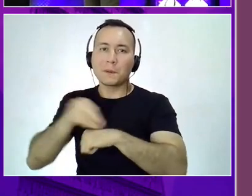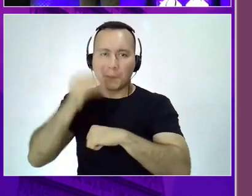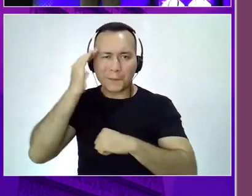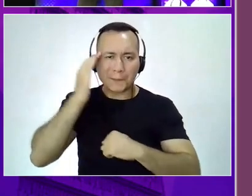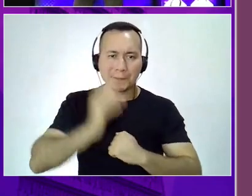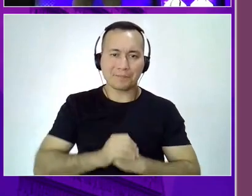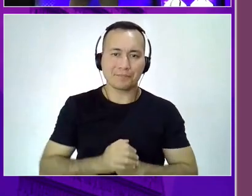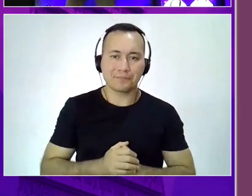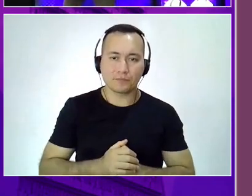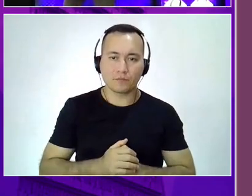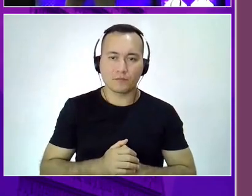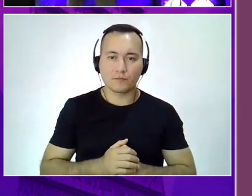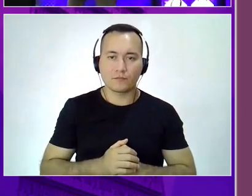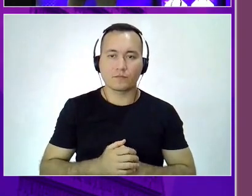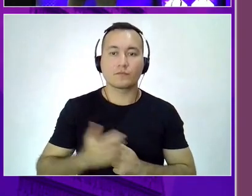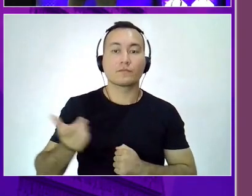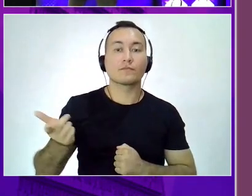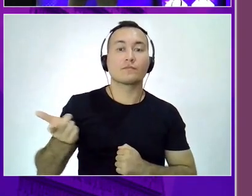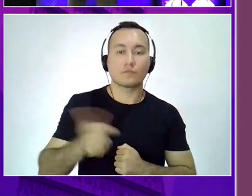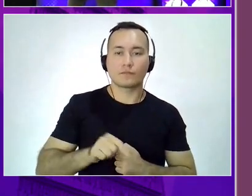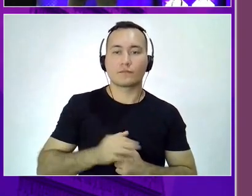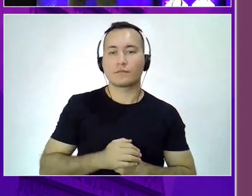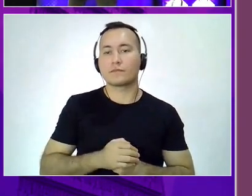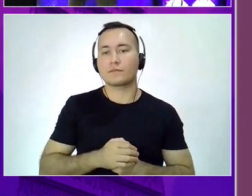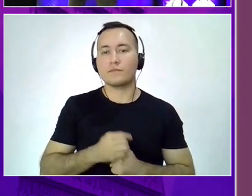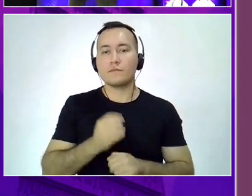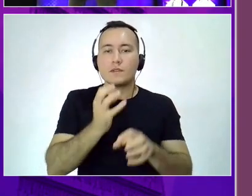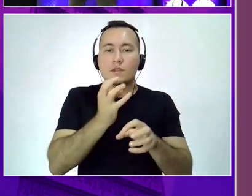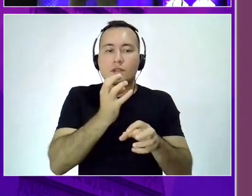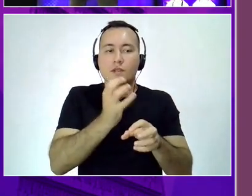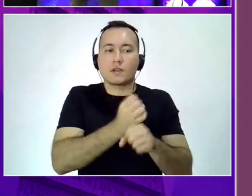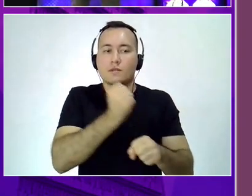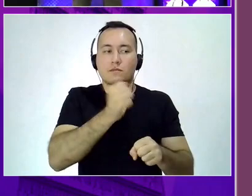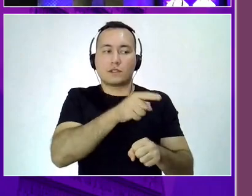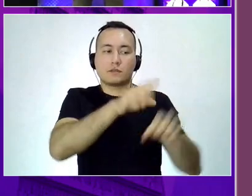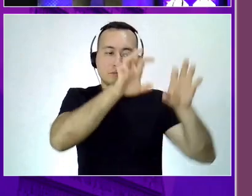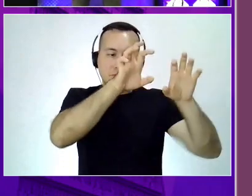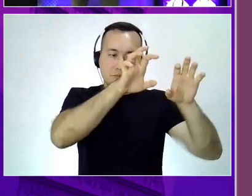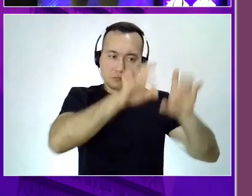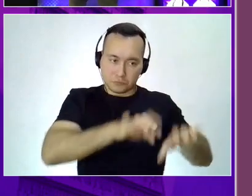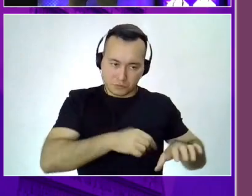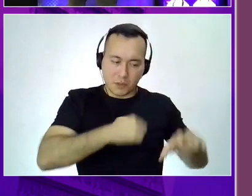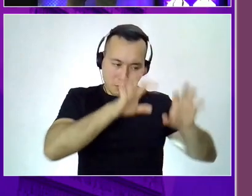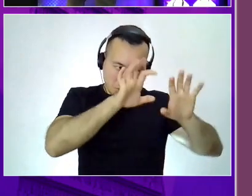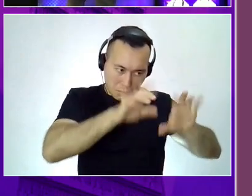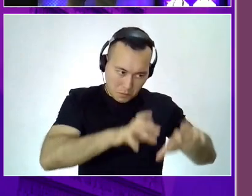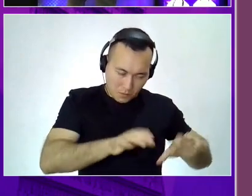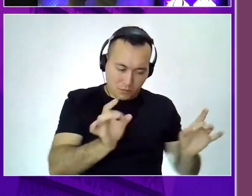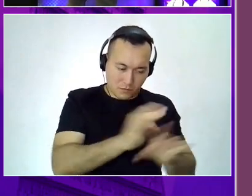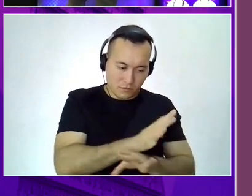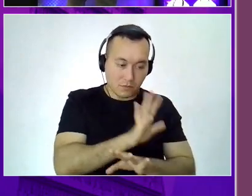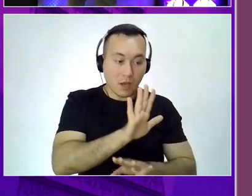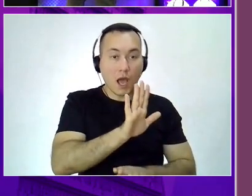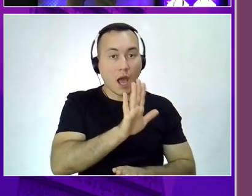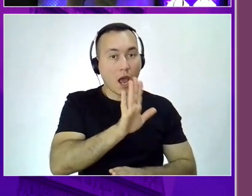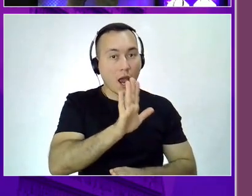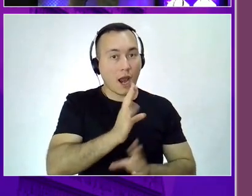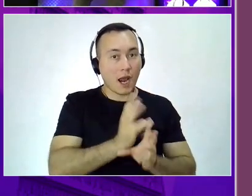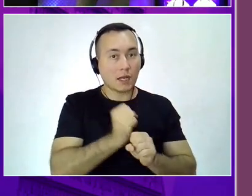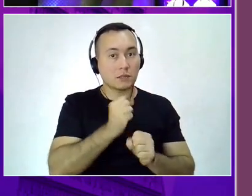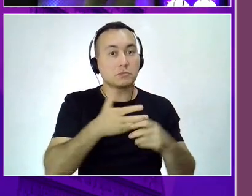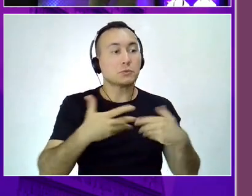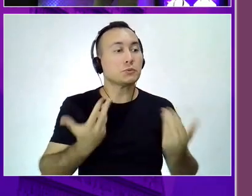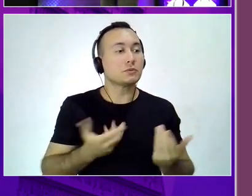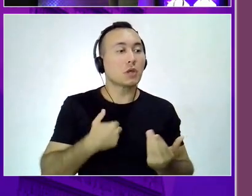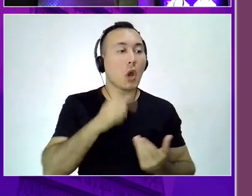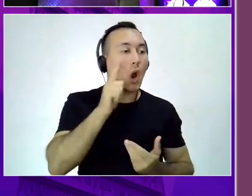eu sei que está acontecendo alguma coisa, mas eu não estou enxergando o que está acontecendo, ou seja, eu não consigo, a partir do meu código, chegar no resultado daquela integração contínua. Ver como